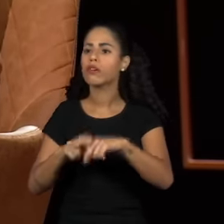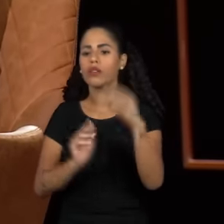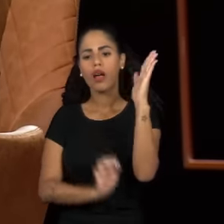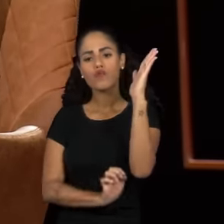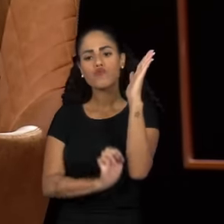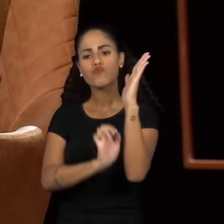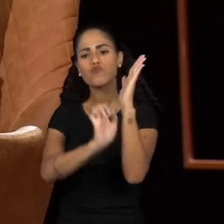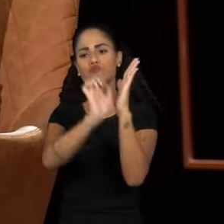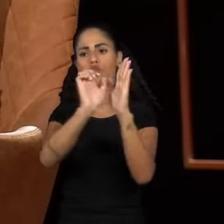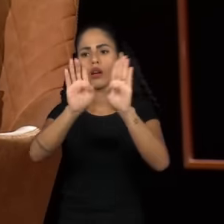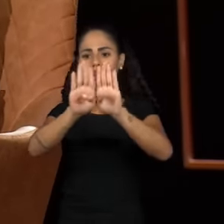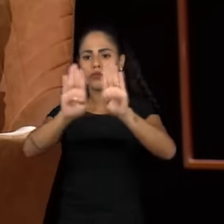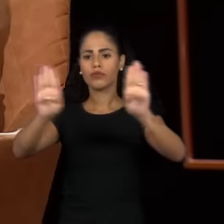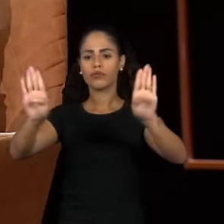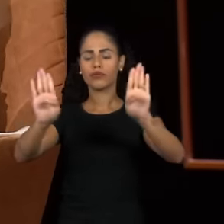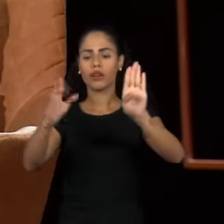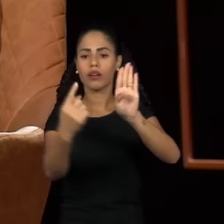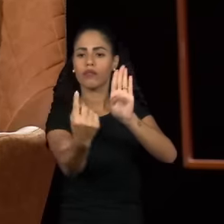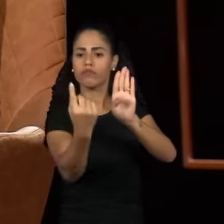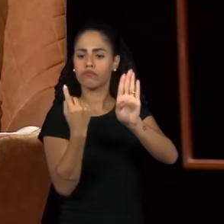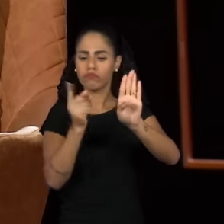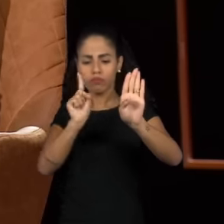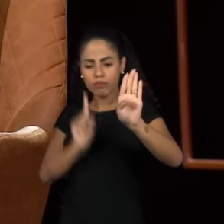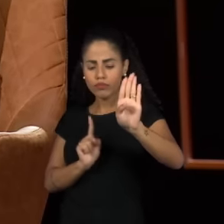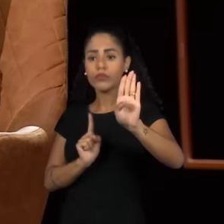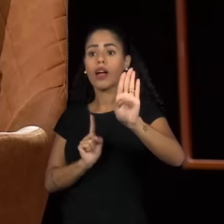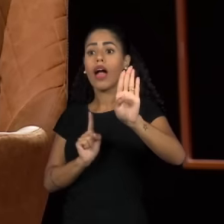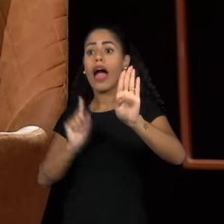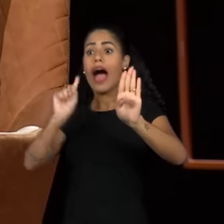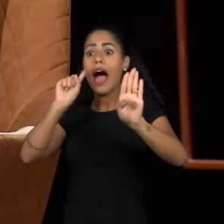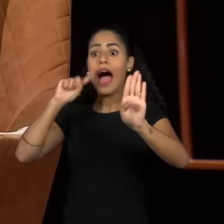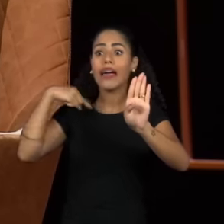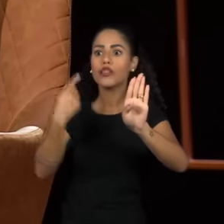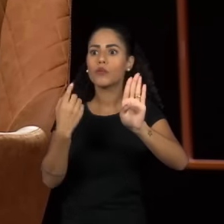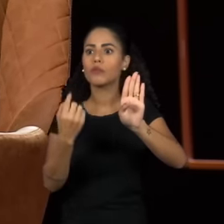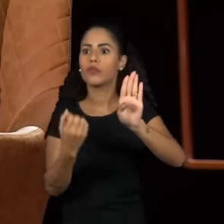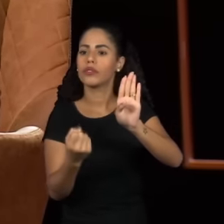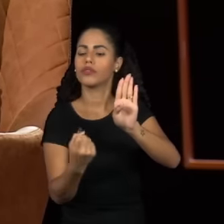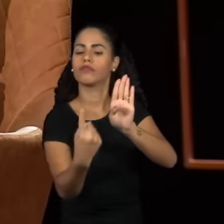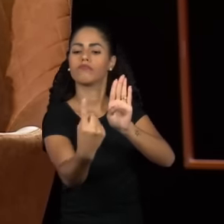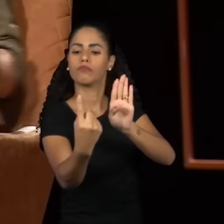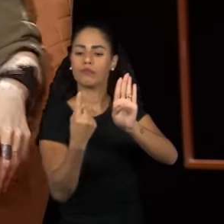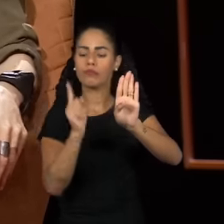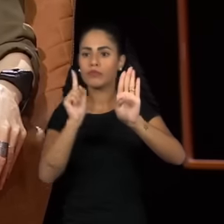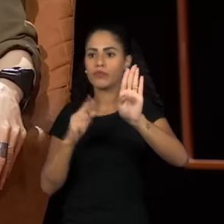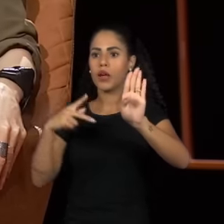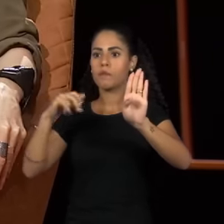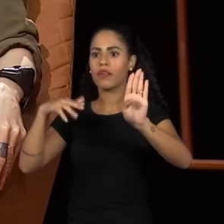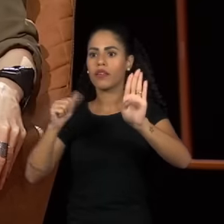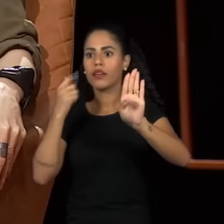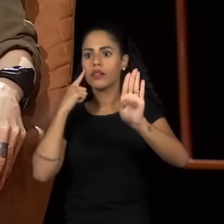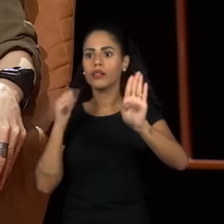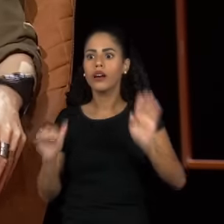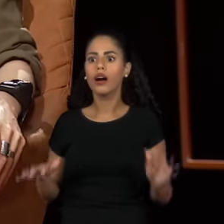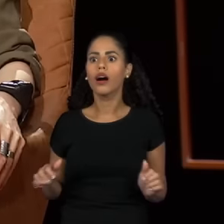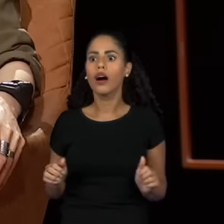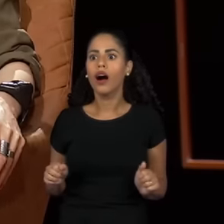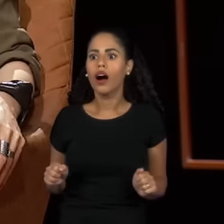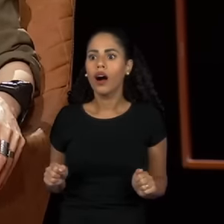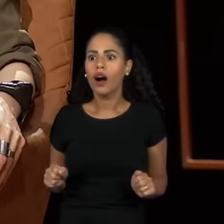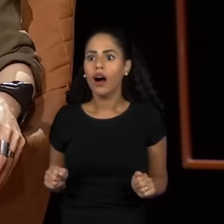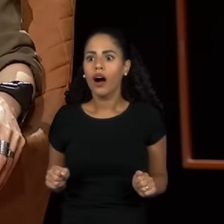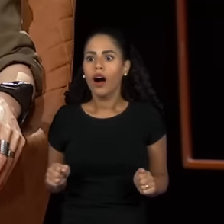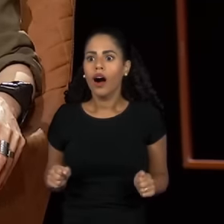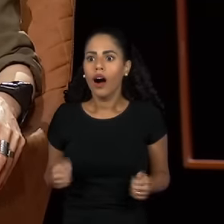repente entra a Pina Bausch. Eu estava sozinha no elevador, acho que com uma amiga, eu não lembro. Entrou a Pina Bausch. No que ela entrou, eu não